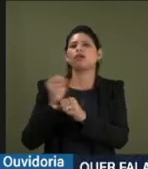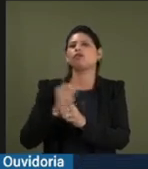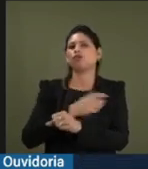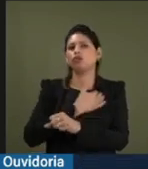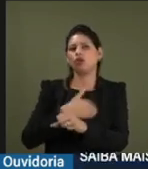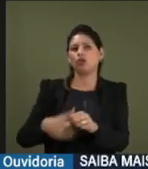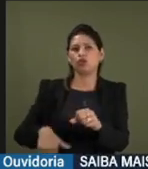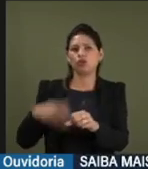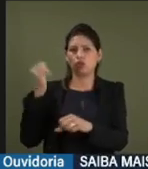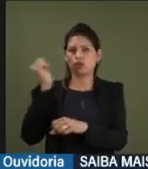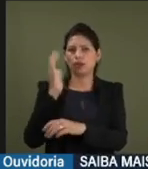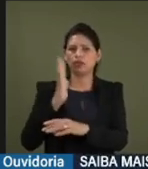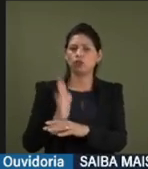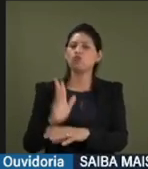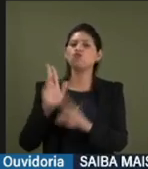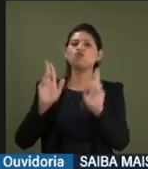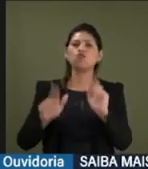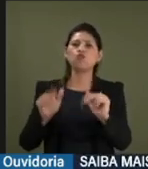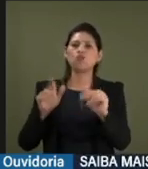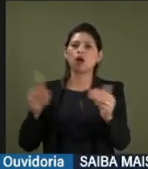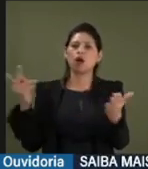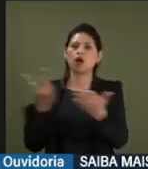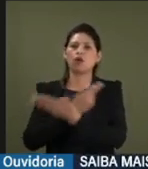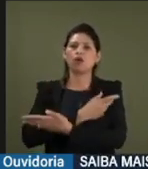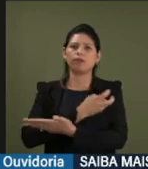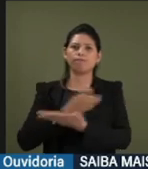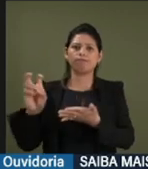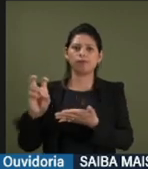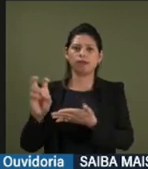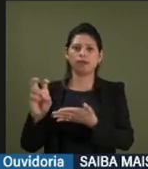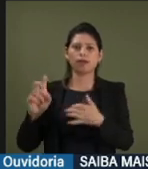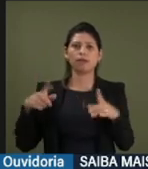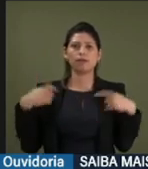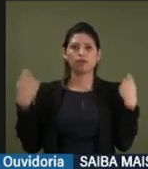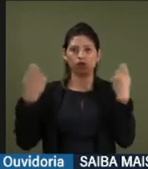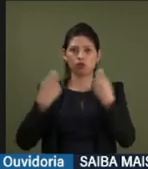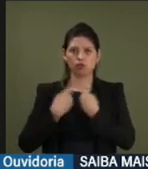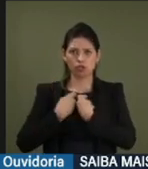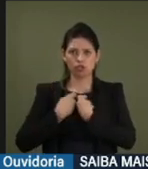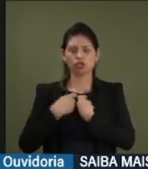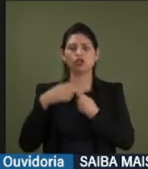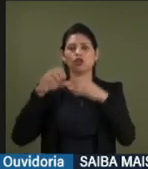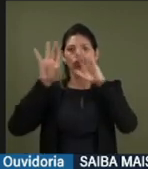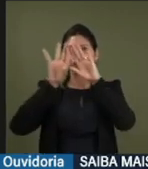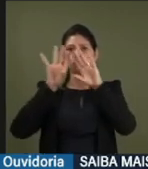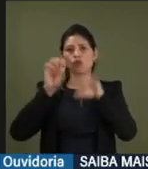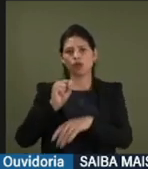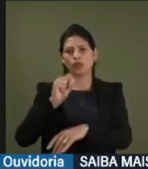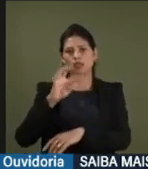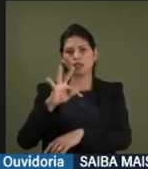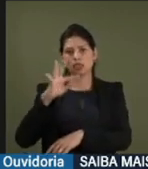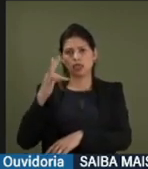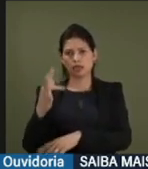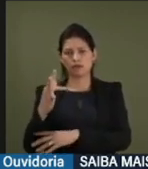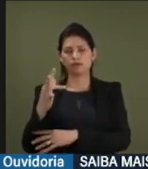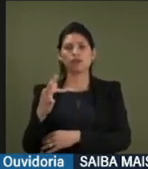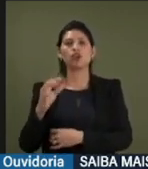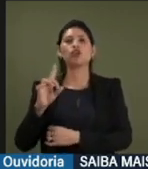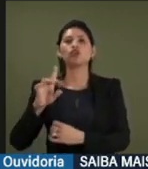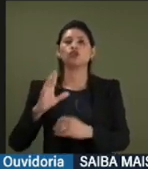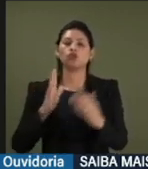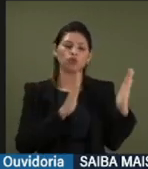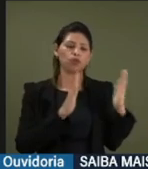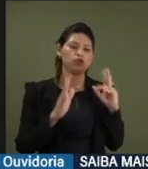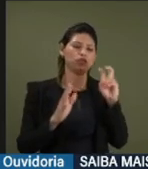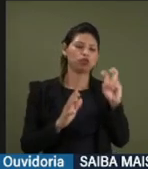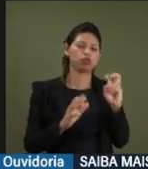ocorrido o impeachment de nenhum ministro do STF. E só nos últimos 5 anos